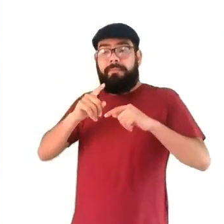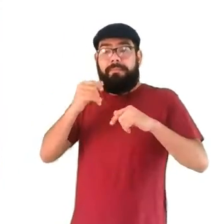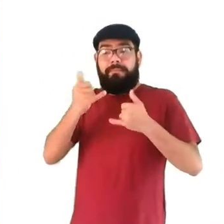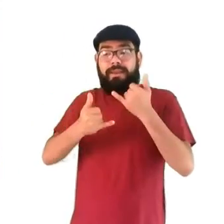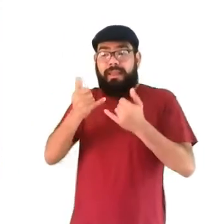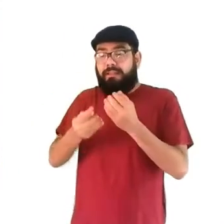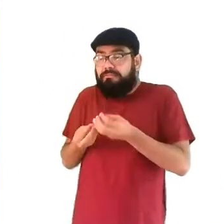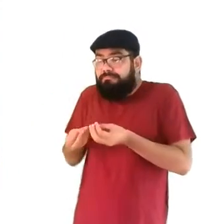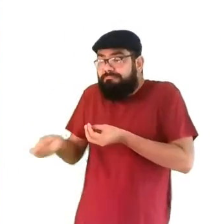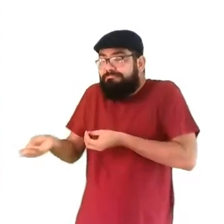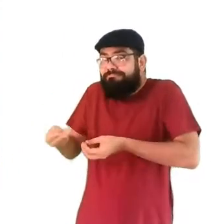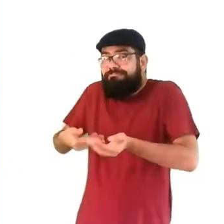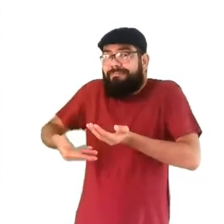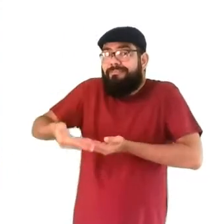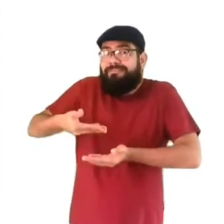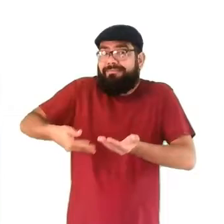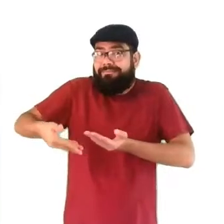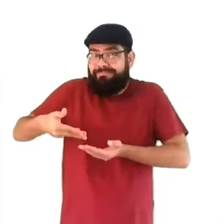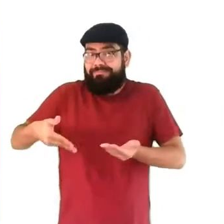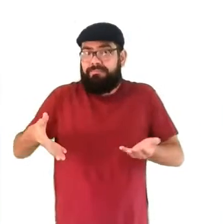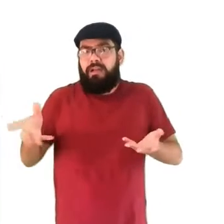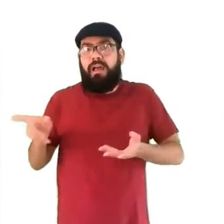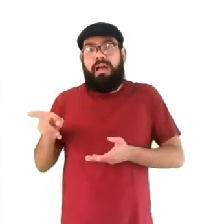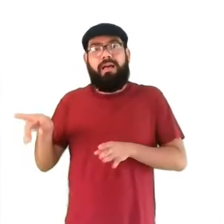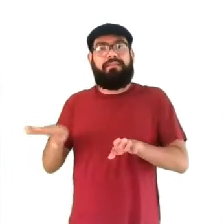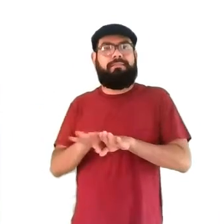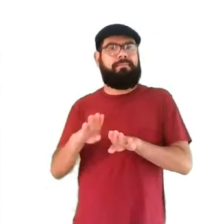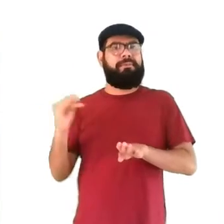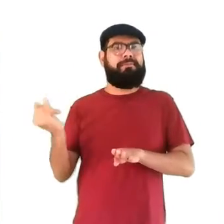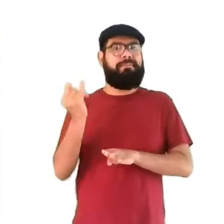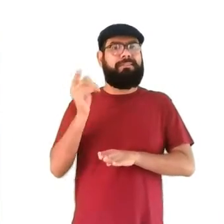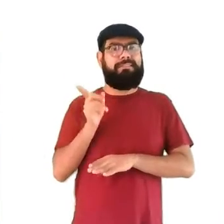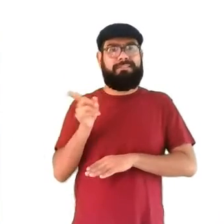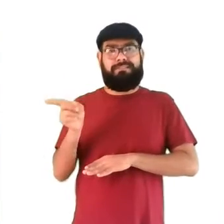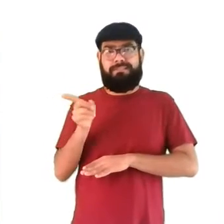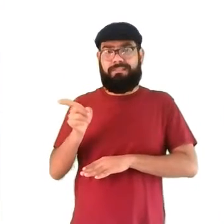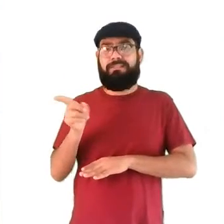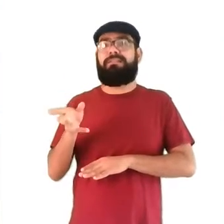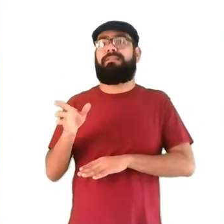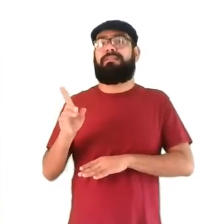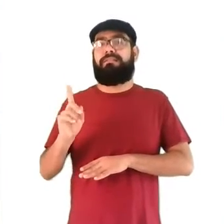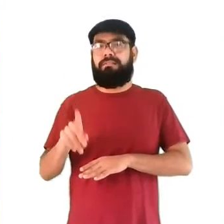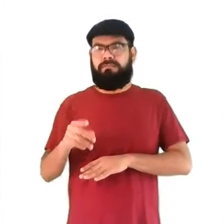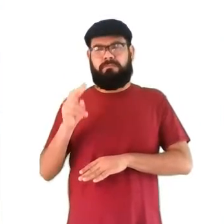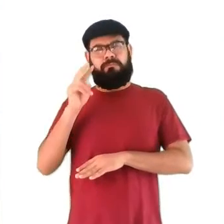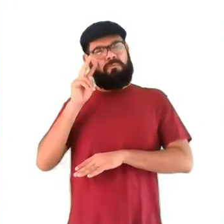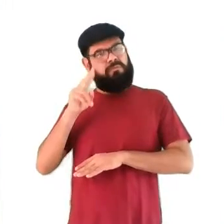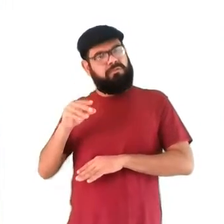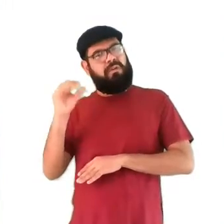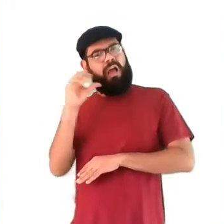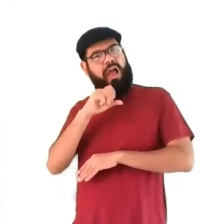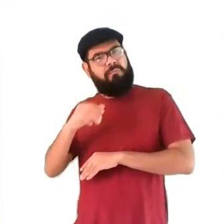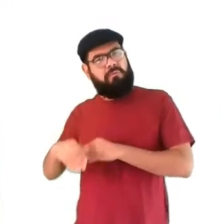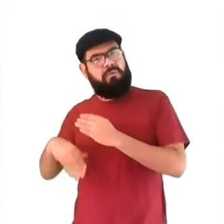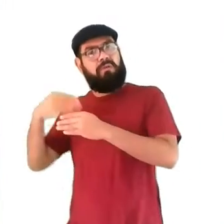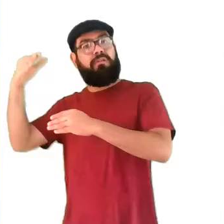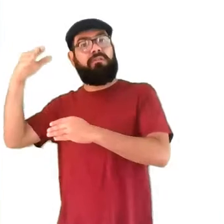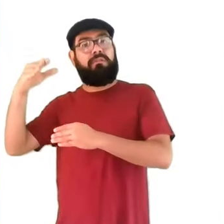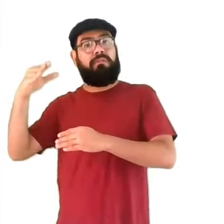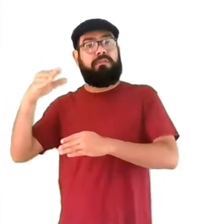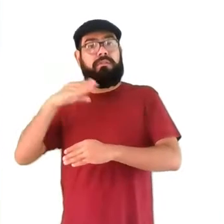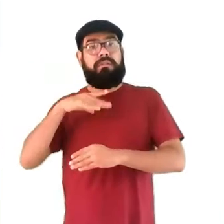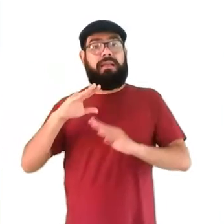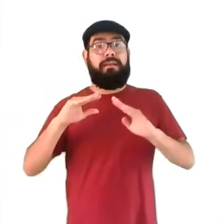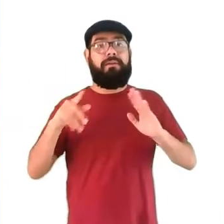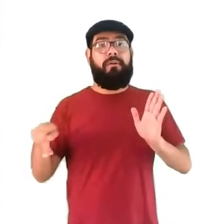fase da infância, lá pela terceira, que hoje eu vejo que está bem mais adiantado, é a questão da escola, né? Então, a escola,